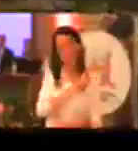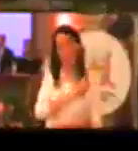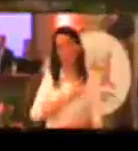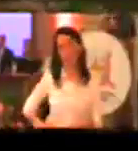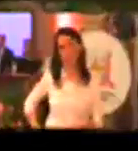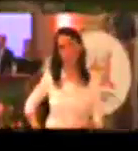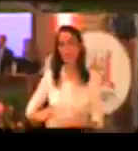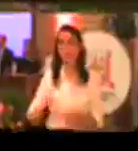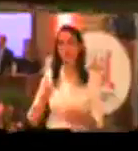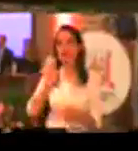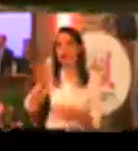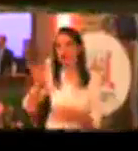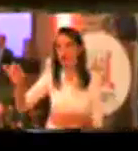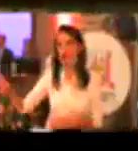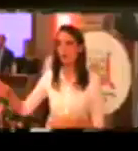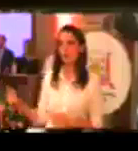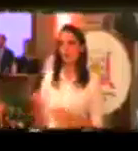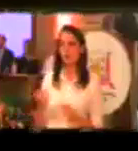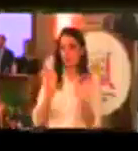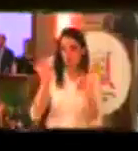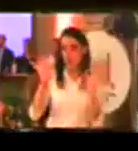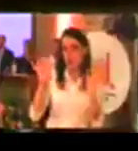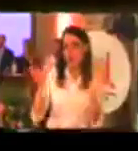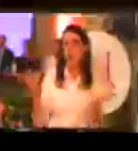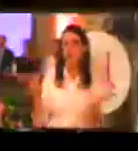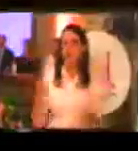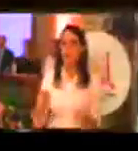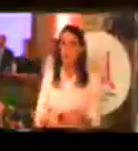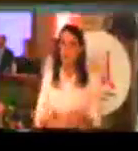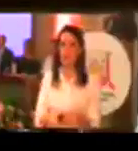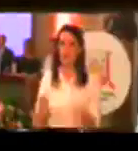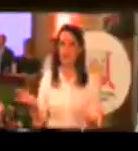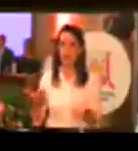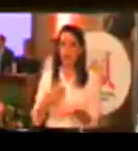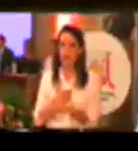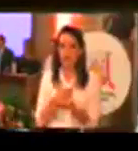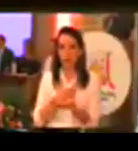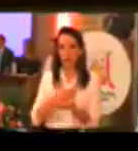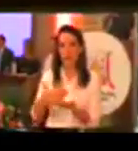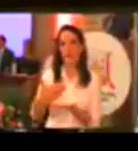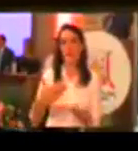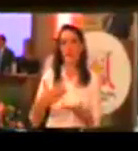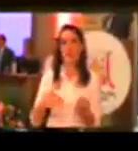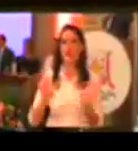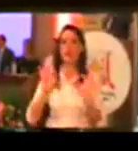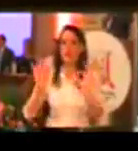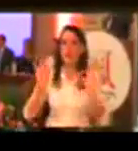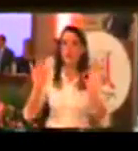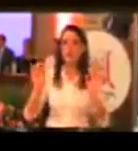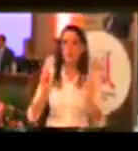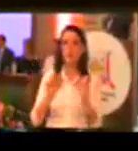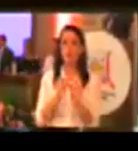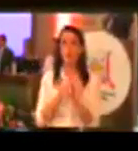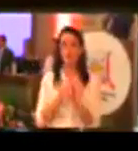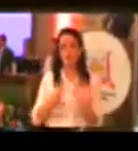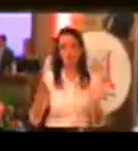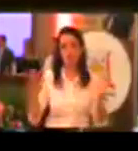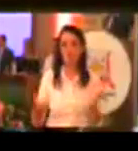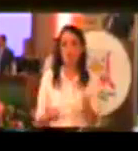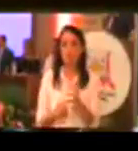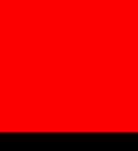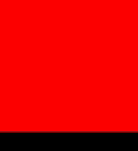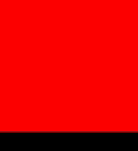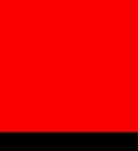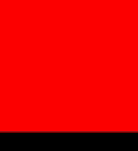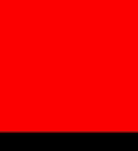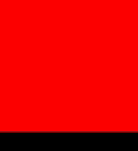um de vocês nessa noite especial. Declaro, portanto, nesse momento aberta a sessão especial de lançamento